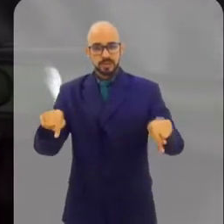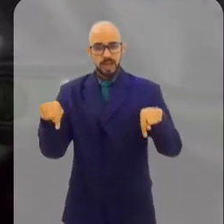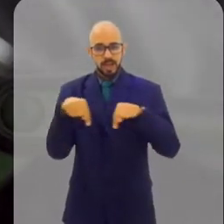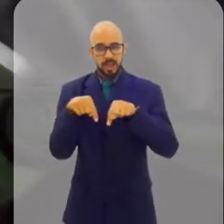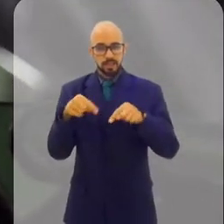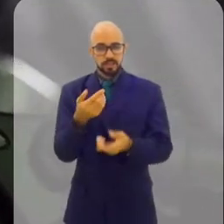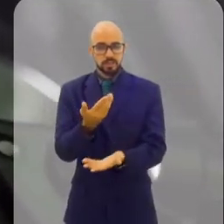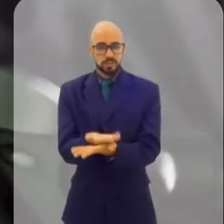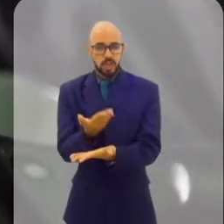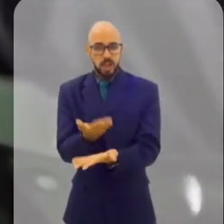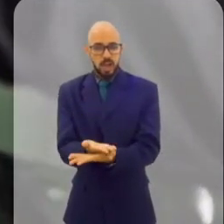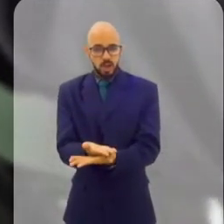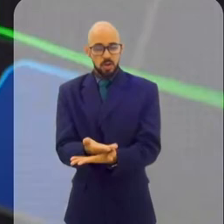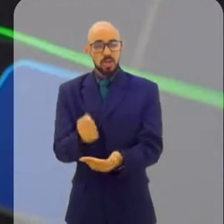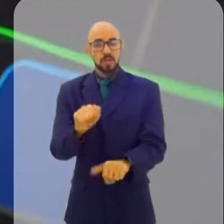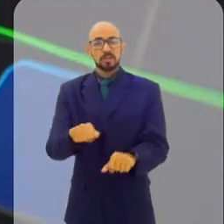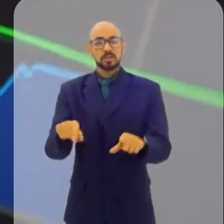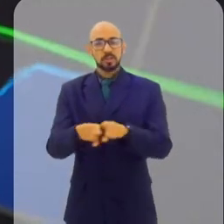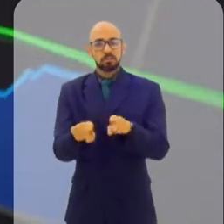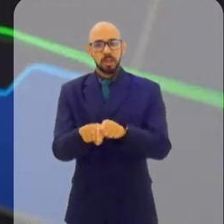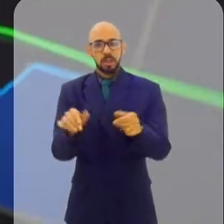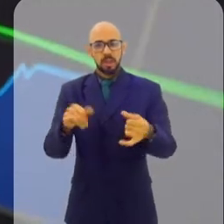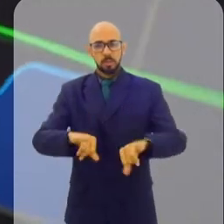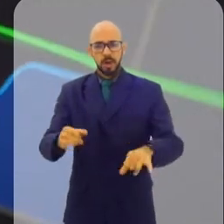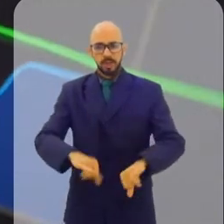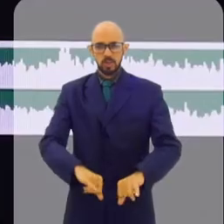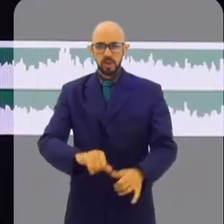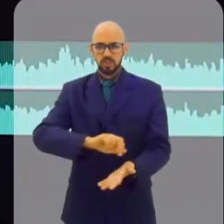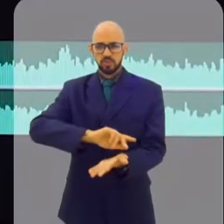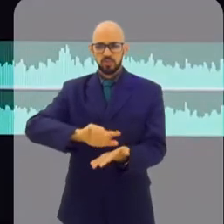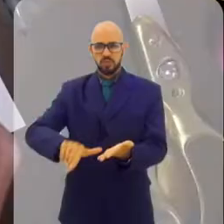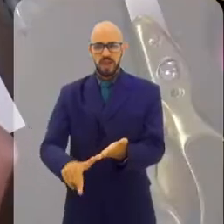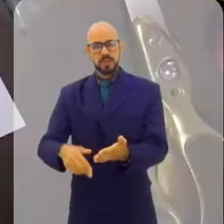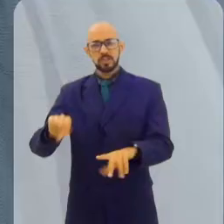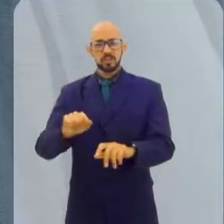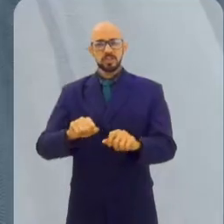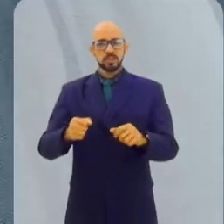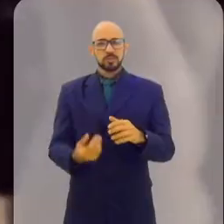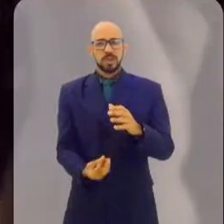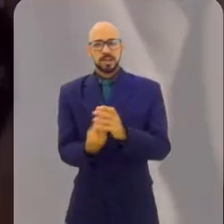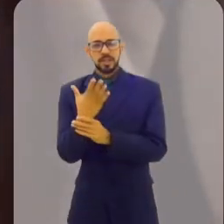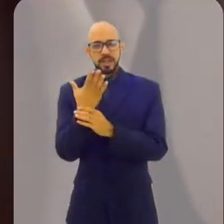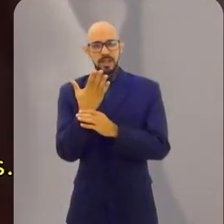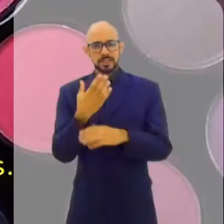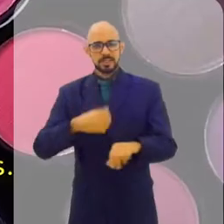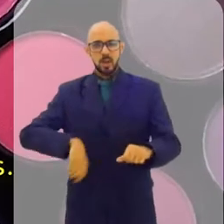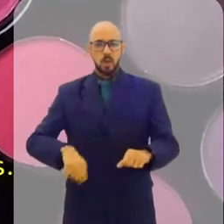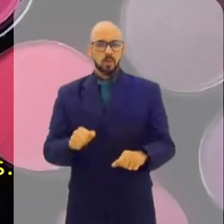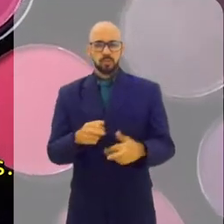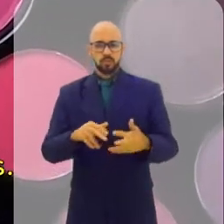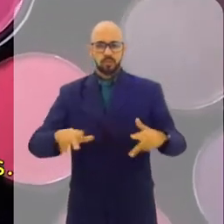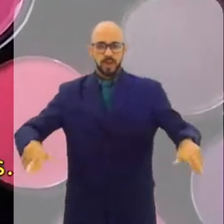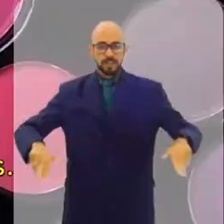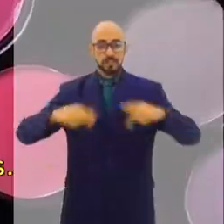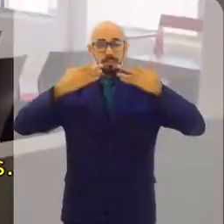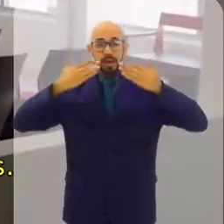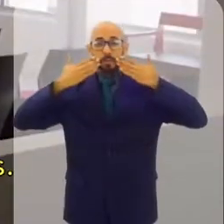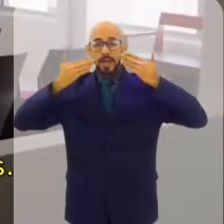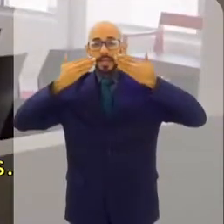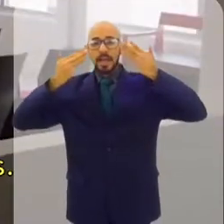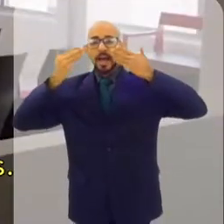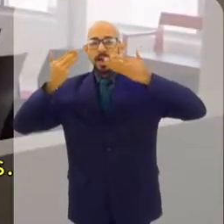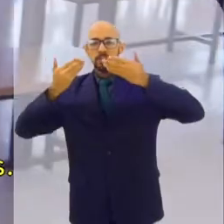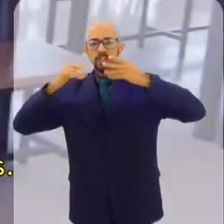de estúdios de áudio e vídeo, laboratórios de cor, edição, figurino, fotografia e maquiagem e